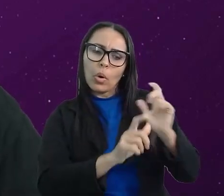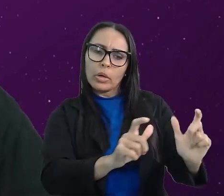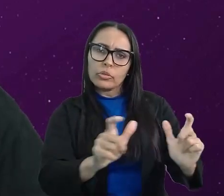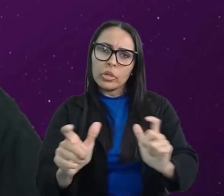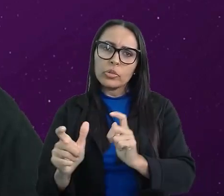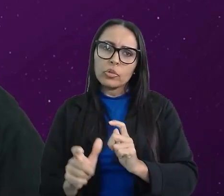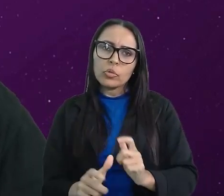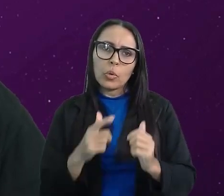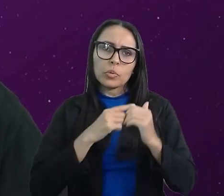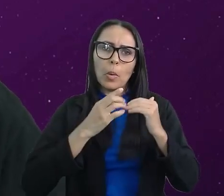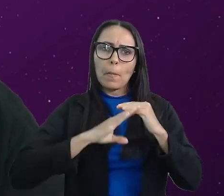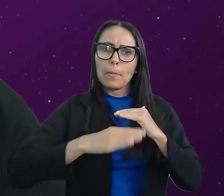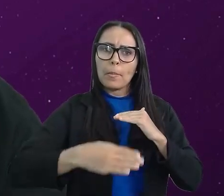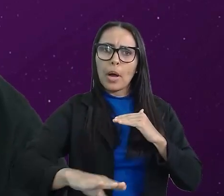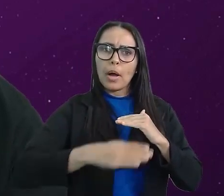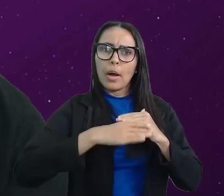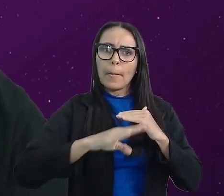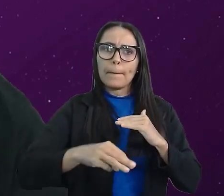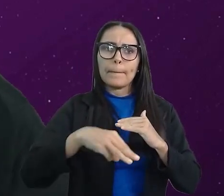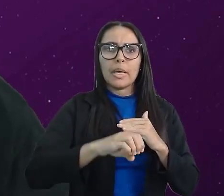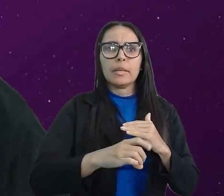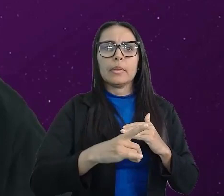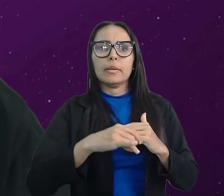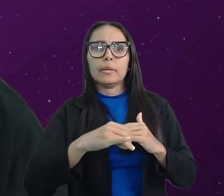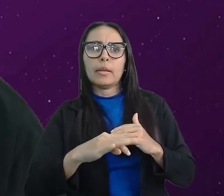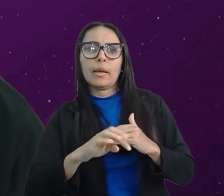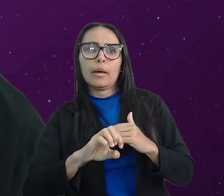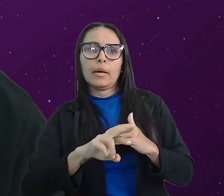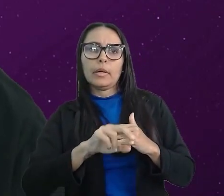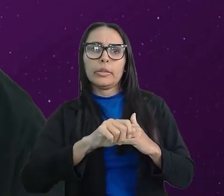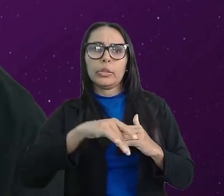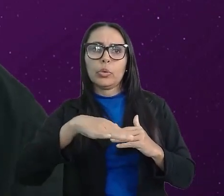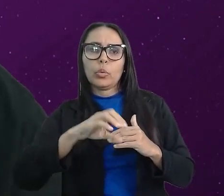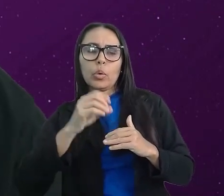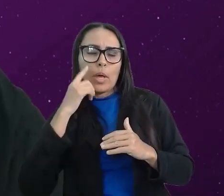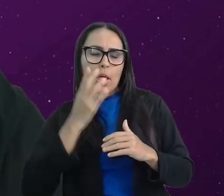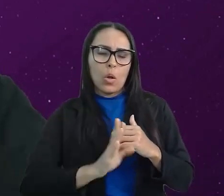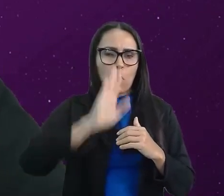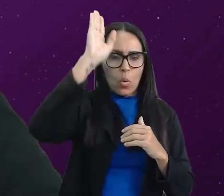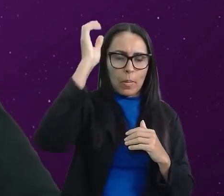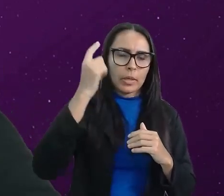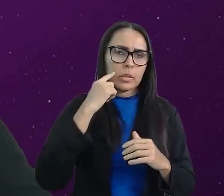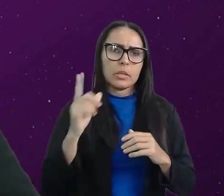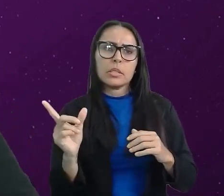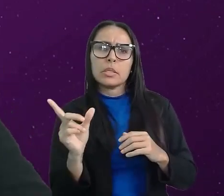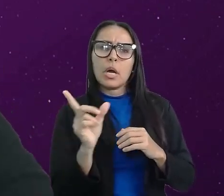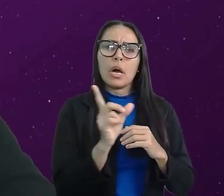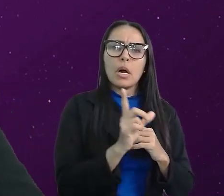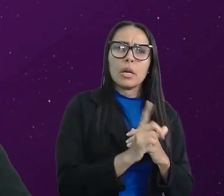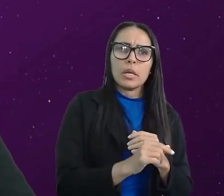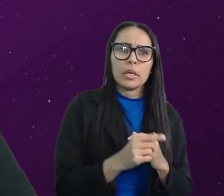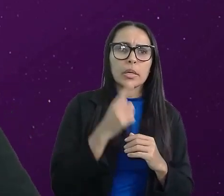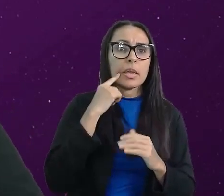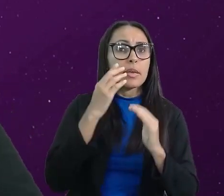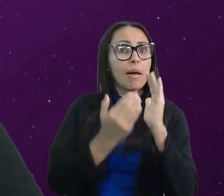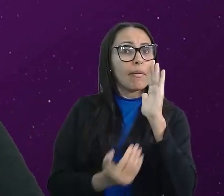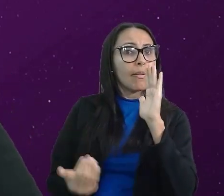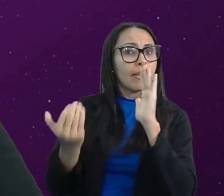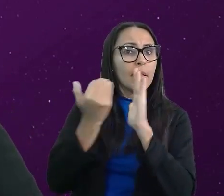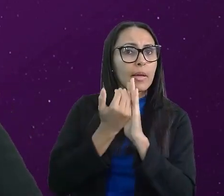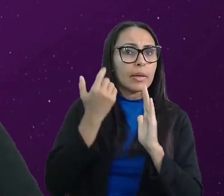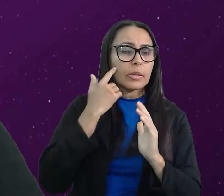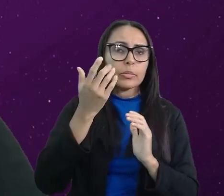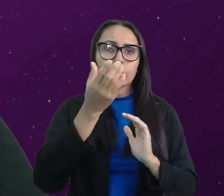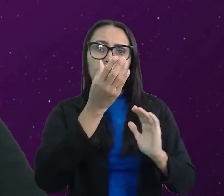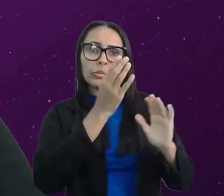Mar Mediterrâneo e durante a segunda etapa da expansão romana Roma quis sair quis ir além do